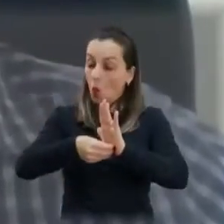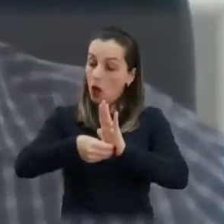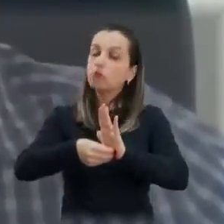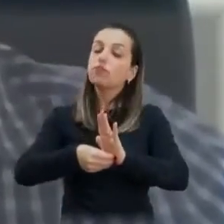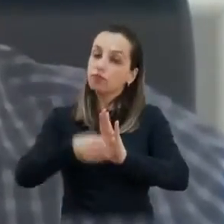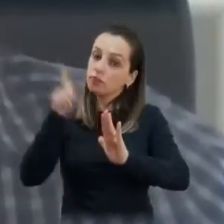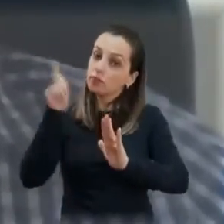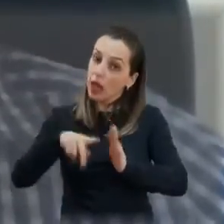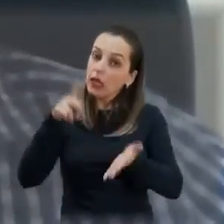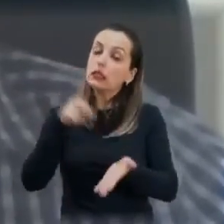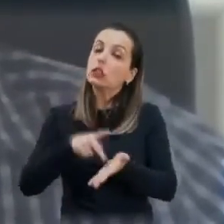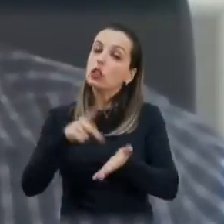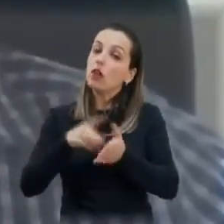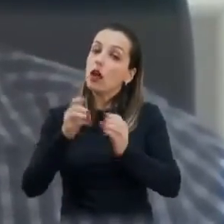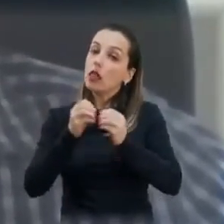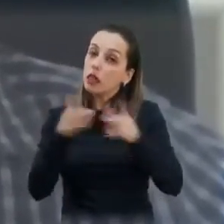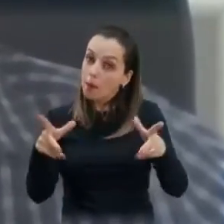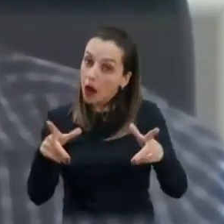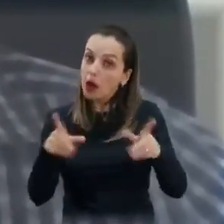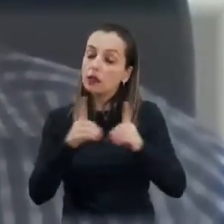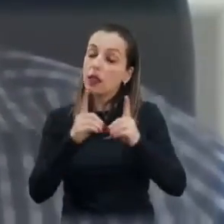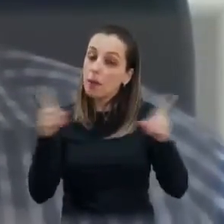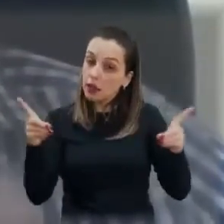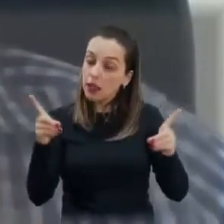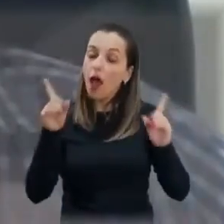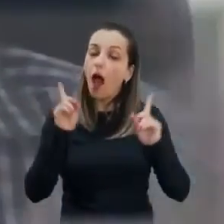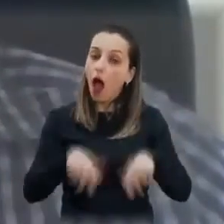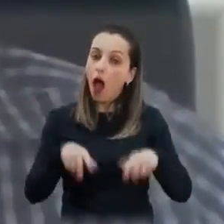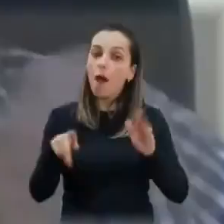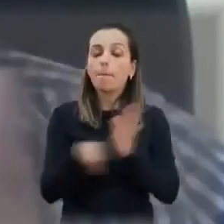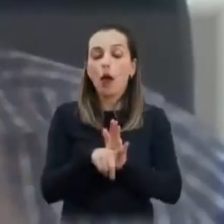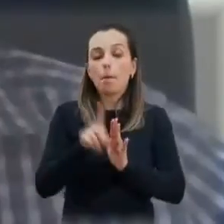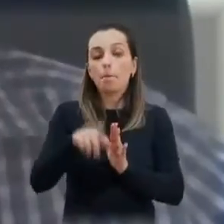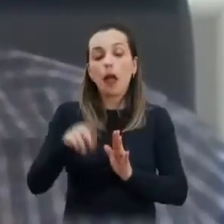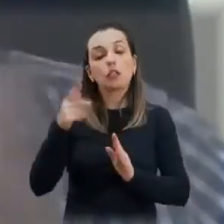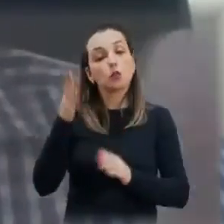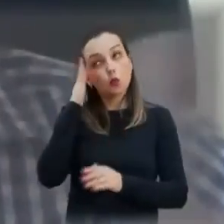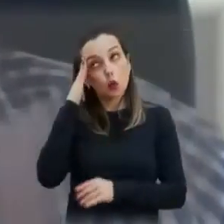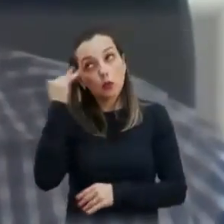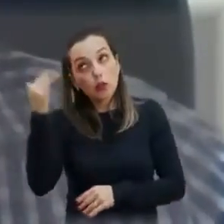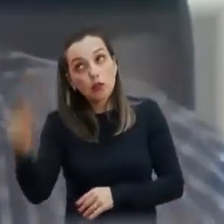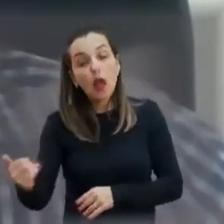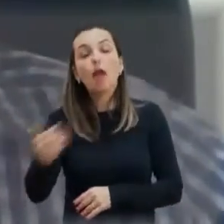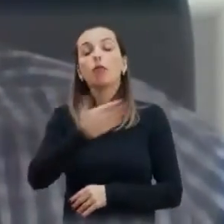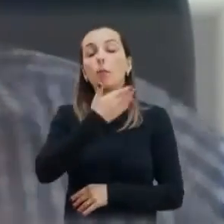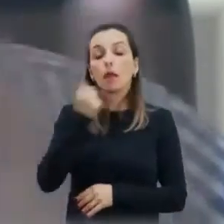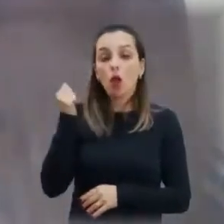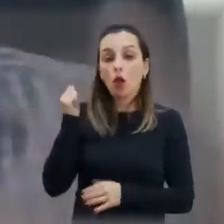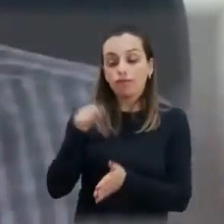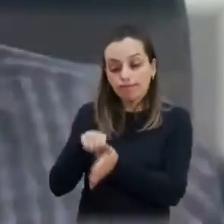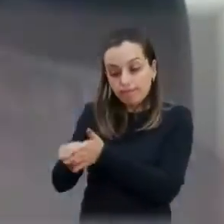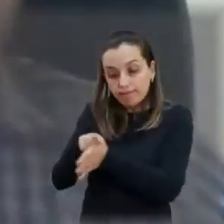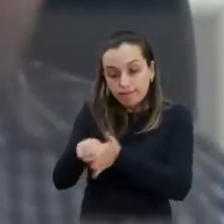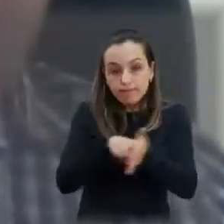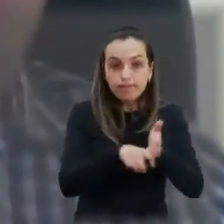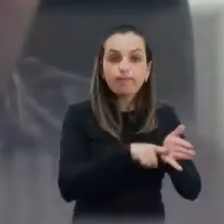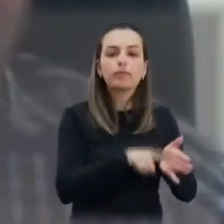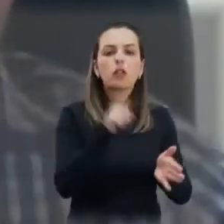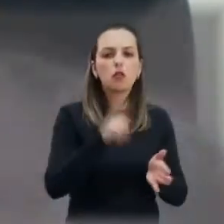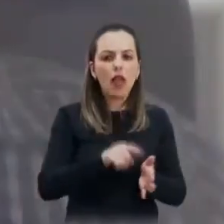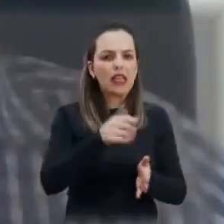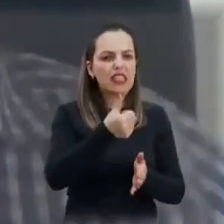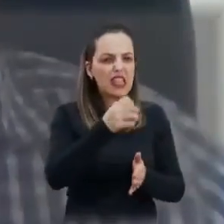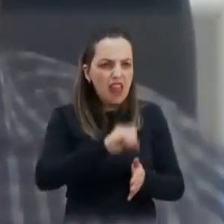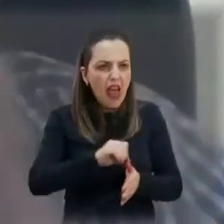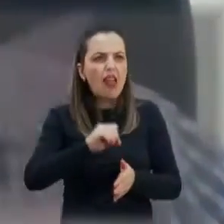que faz parte. É democrático, né? Vamos incluir para que possamos ter êxito, uma eficácia melhor na investigação. Que passe para 90 dias,